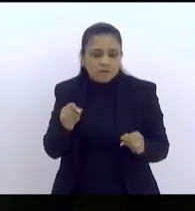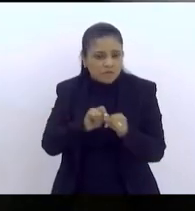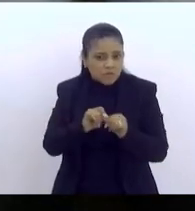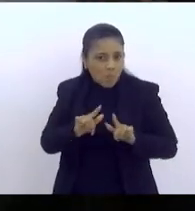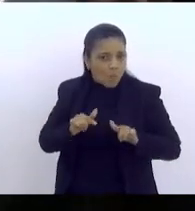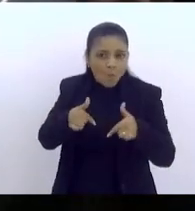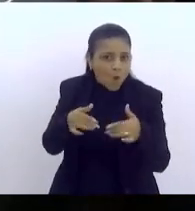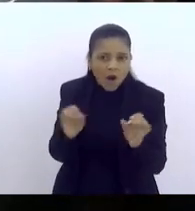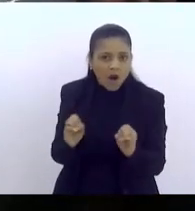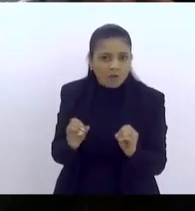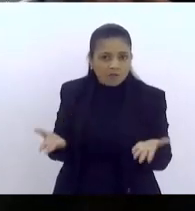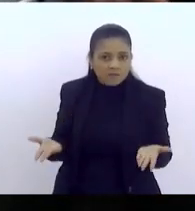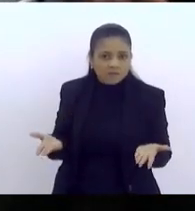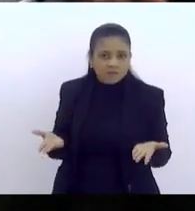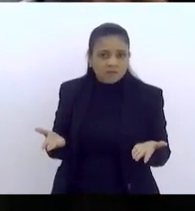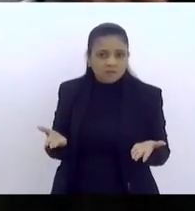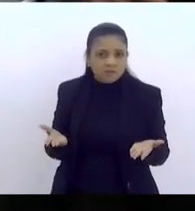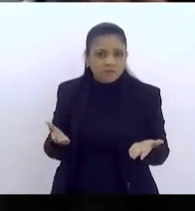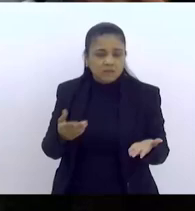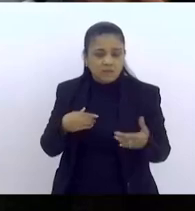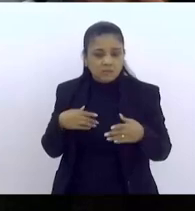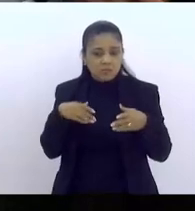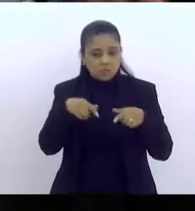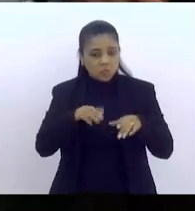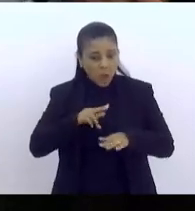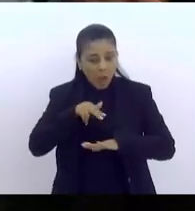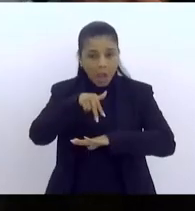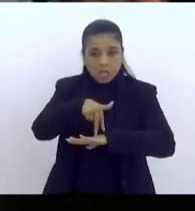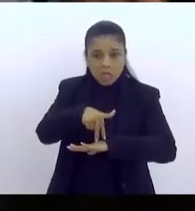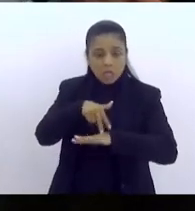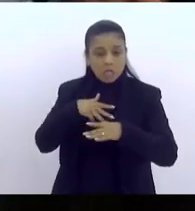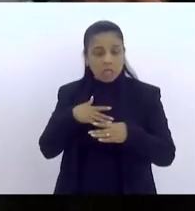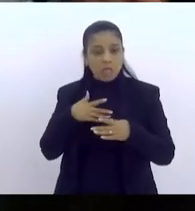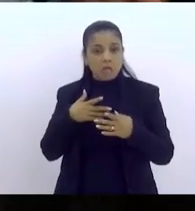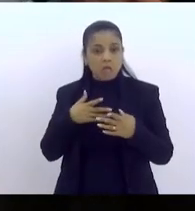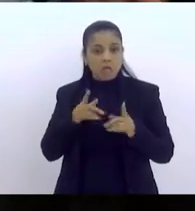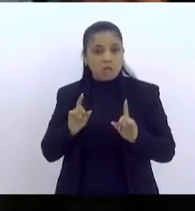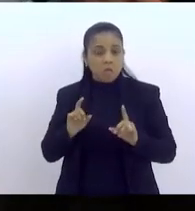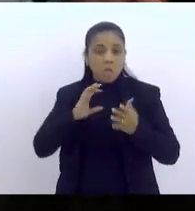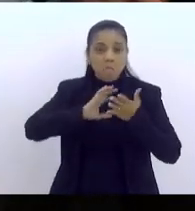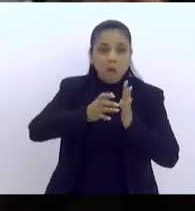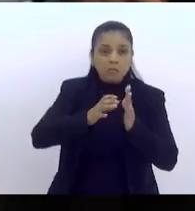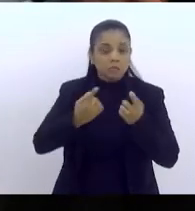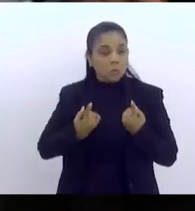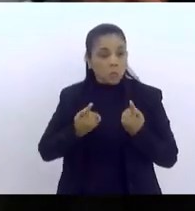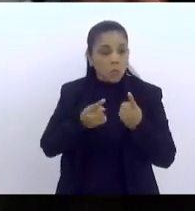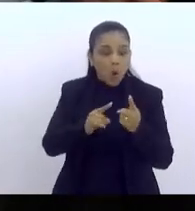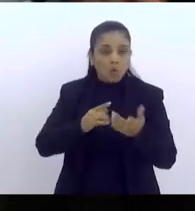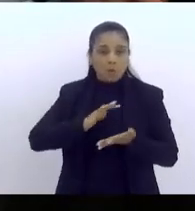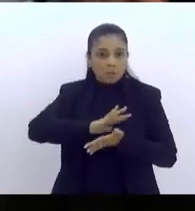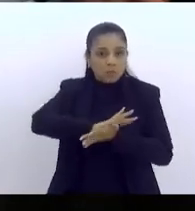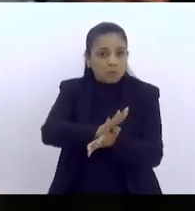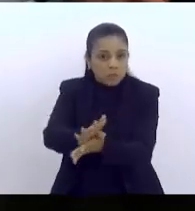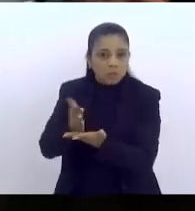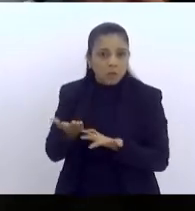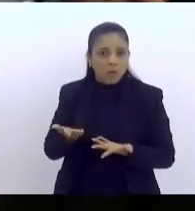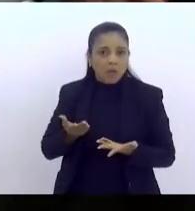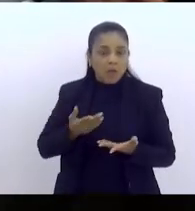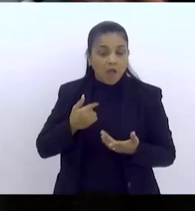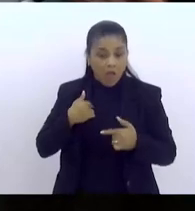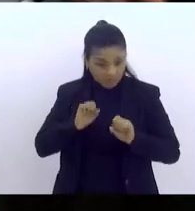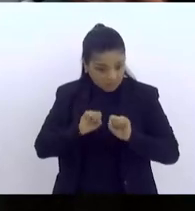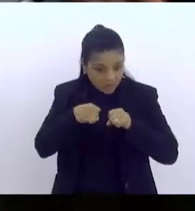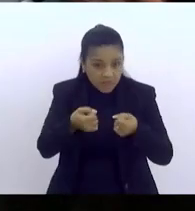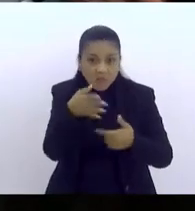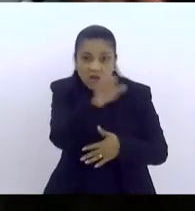entendi. Então vieram aqui, falaram que a bancada é contra, que a bancada é preconceituosa. Estamos pelas crianças,